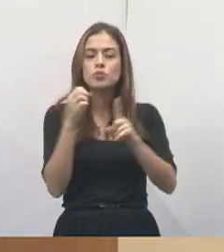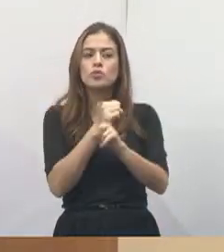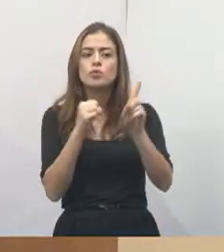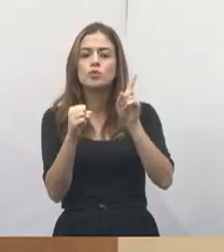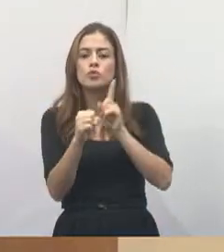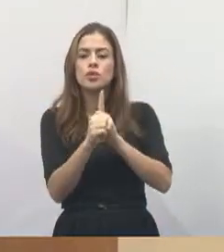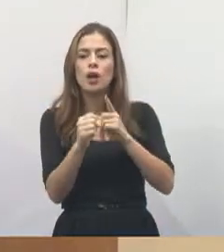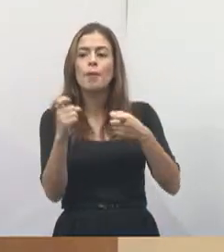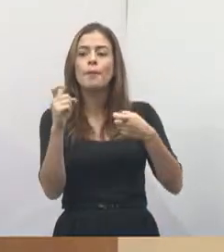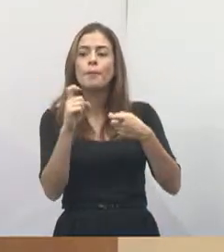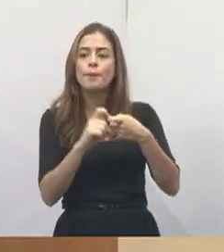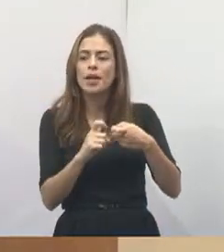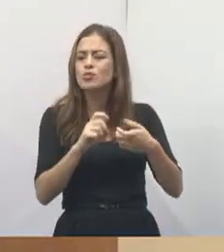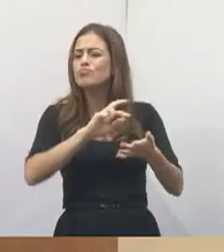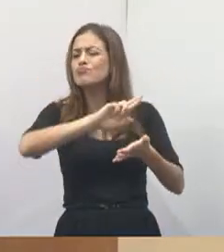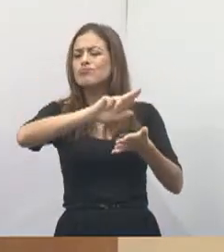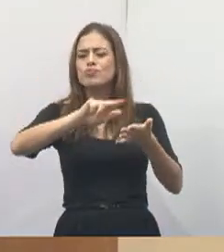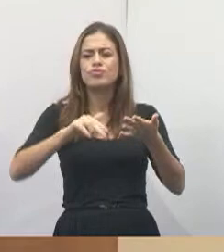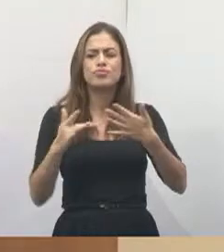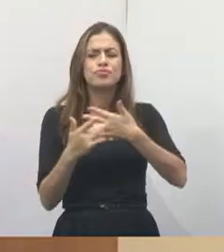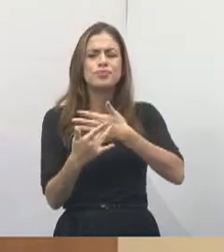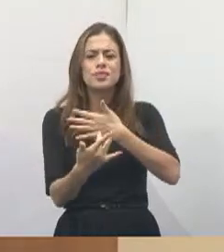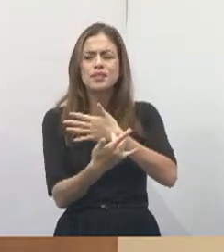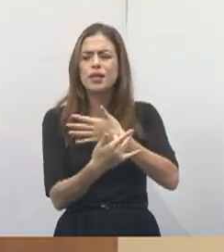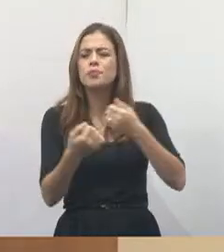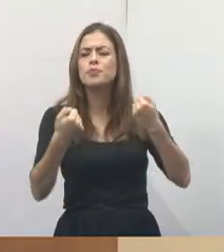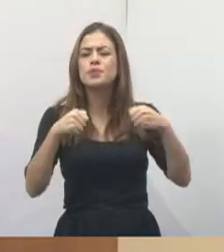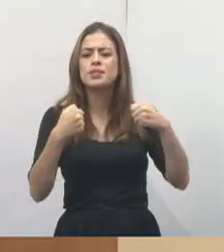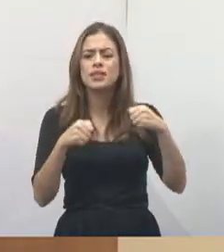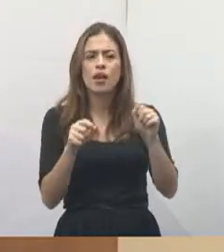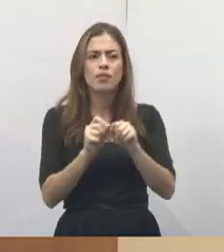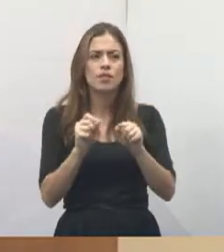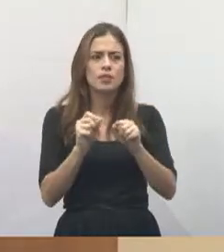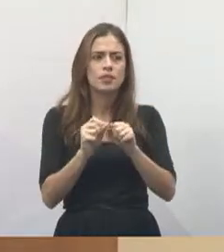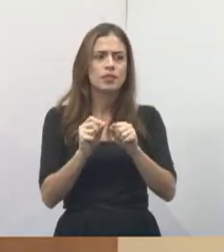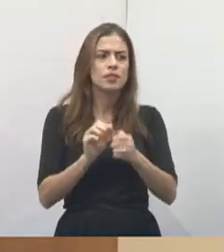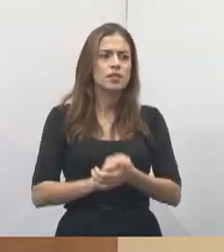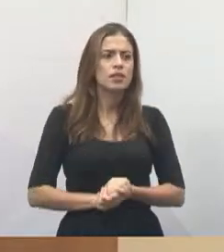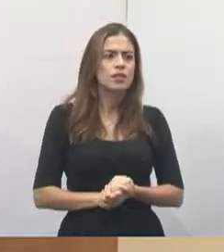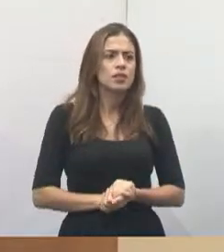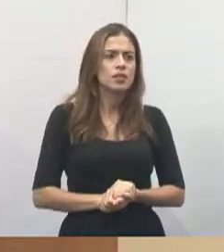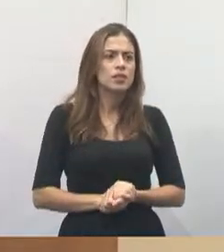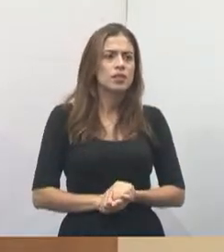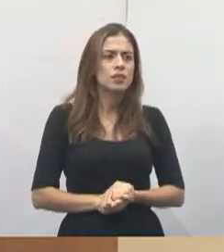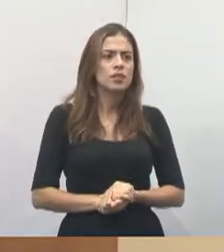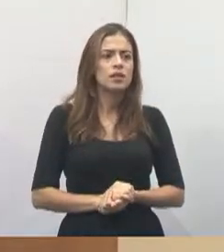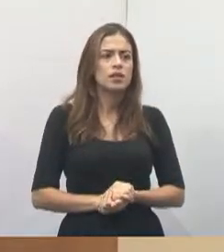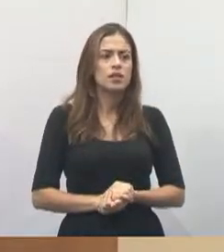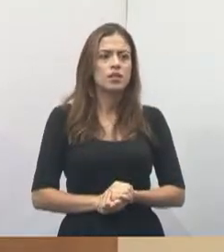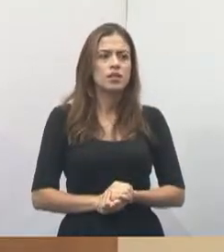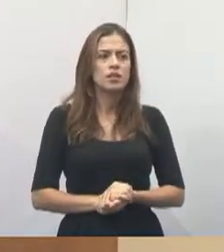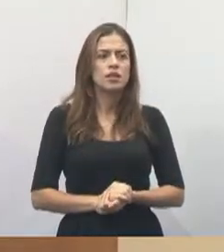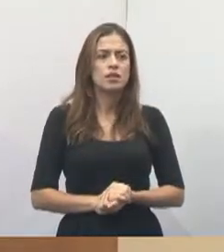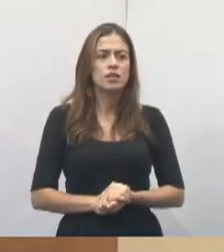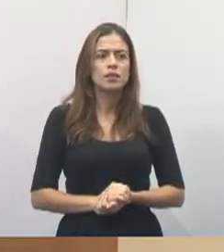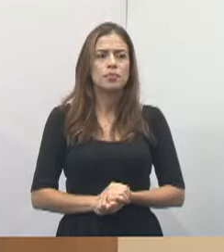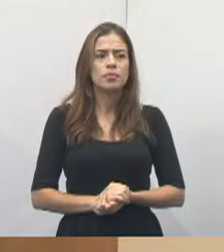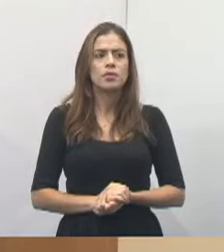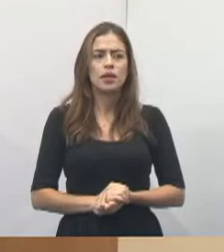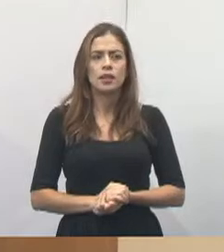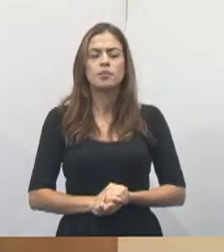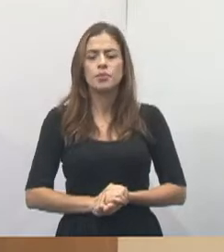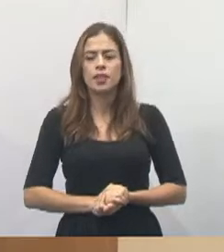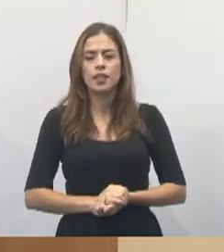social, médico, todos os exames necessários Então, através dessa lei, nós podemos